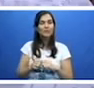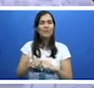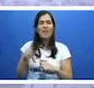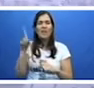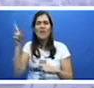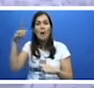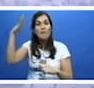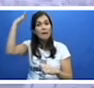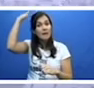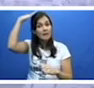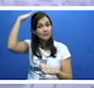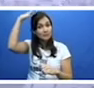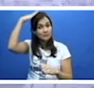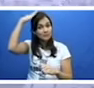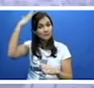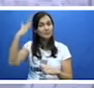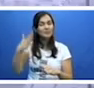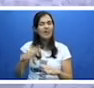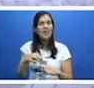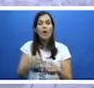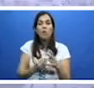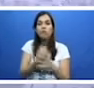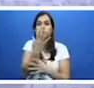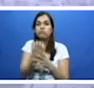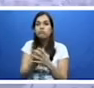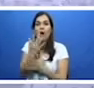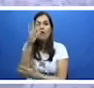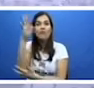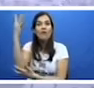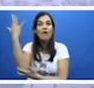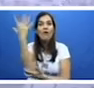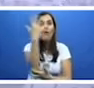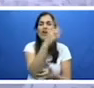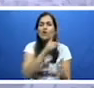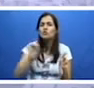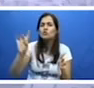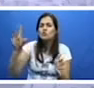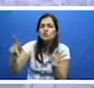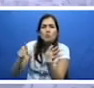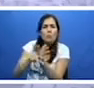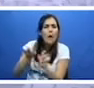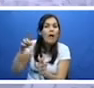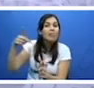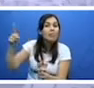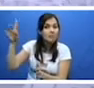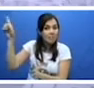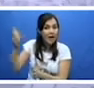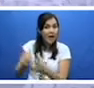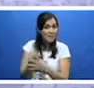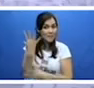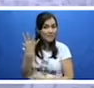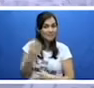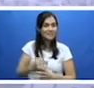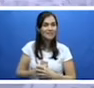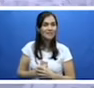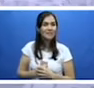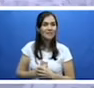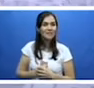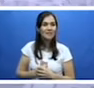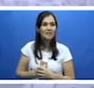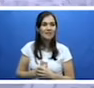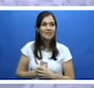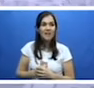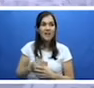conhecida no Brasil porque tem uma floresta formado só por essas plantas formadas sobre essas plantas o nome científico do Pedro do Paraná é